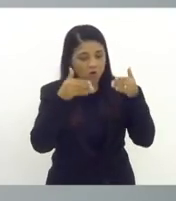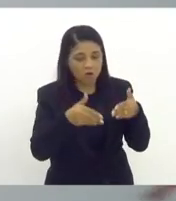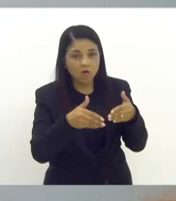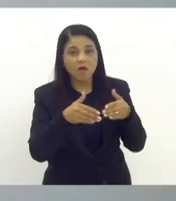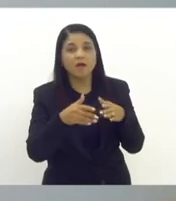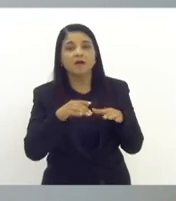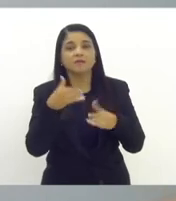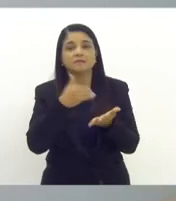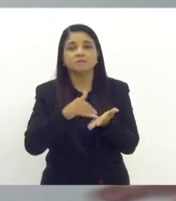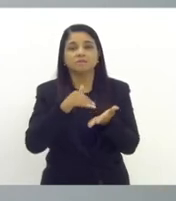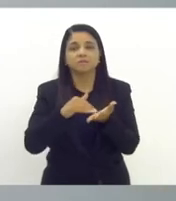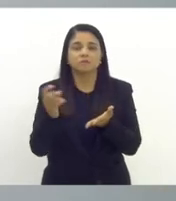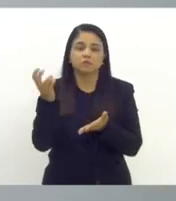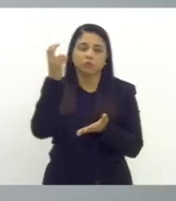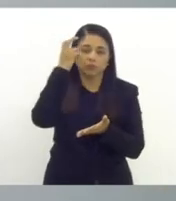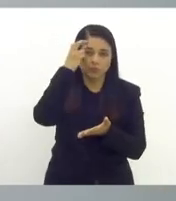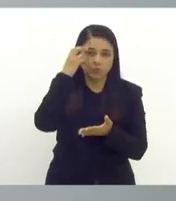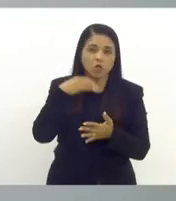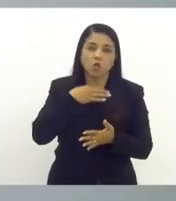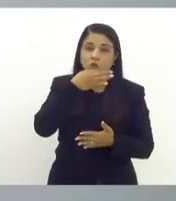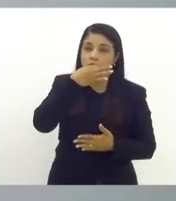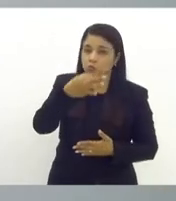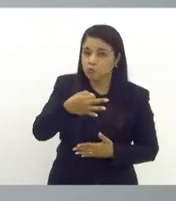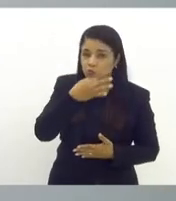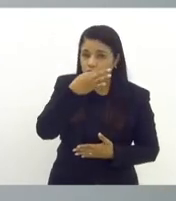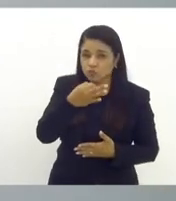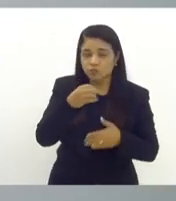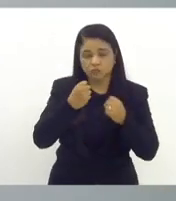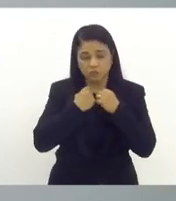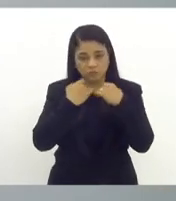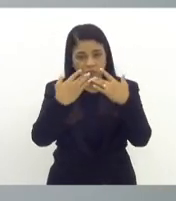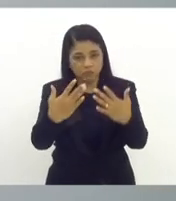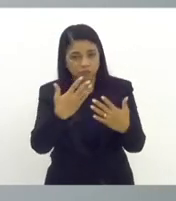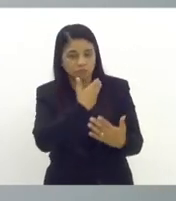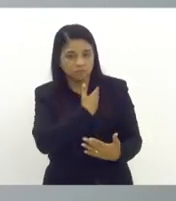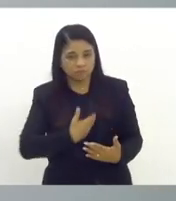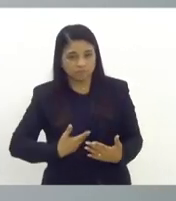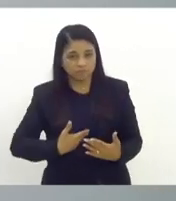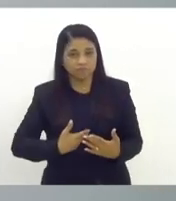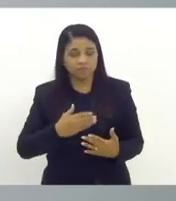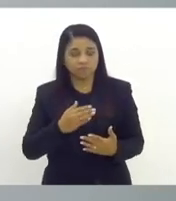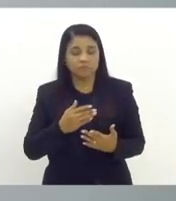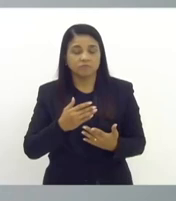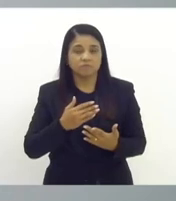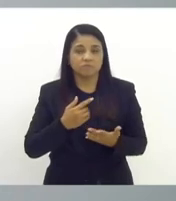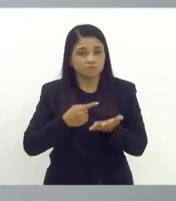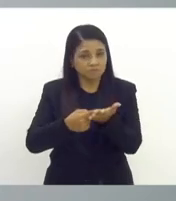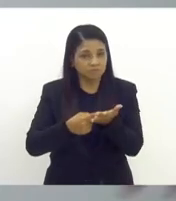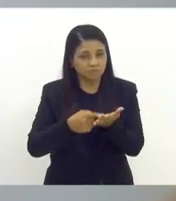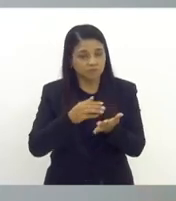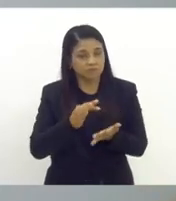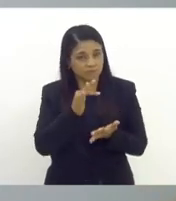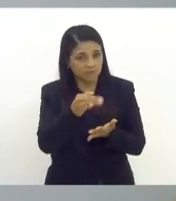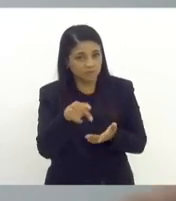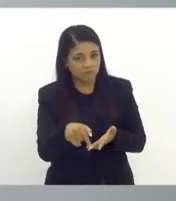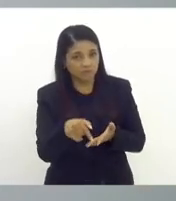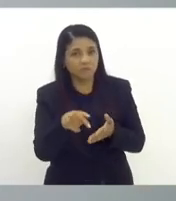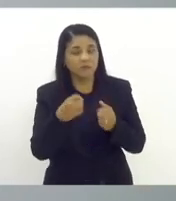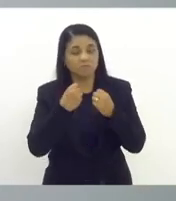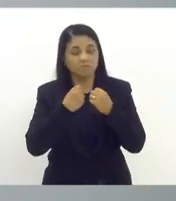também sugiro que nas próximas audiências públicas a a a frente parlamentar